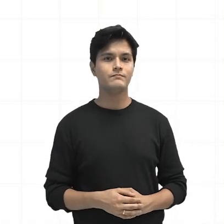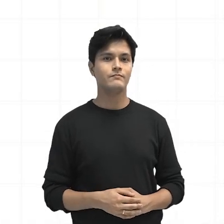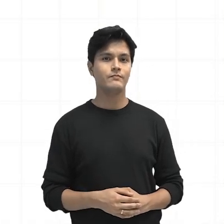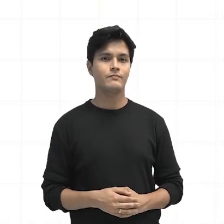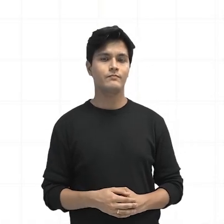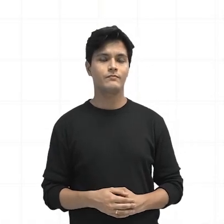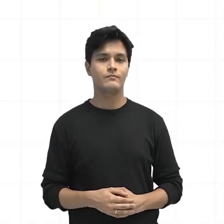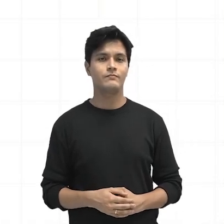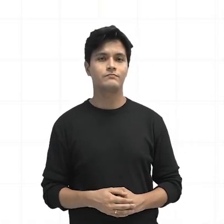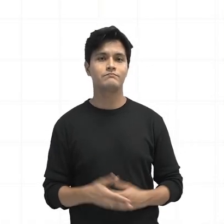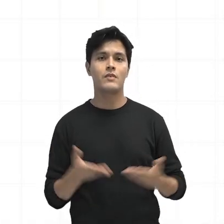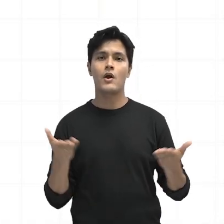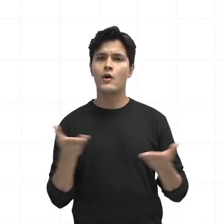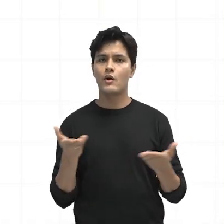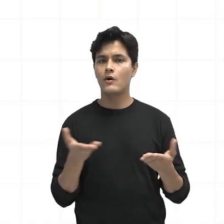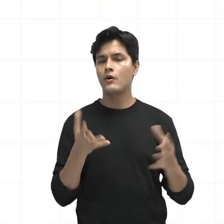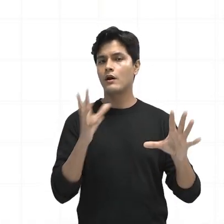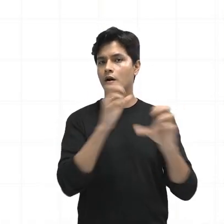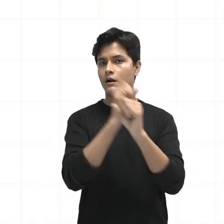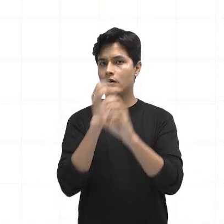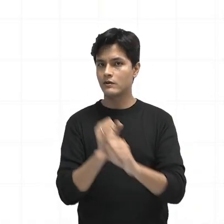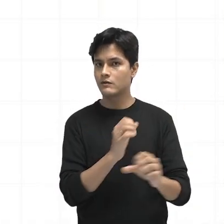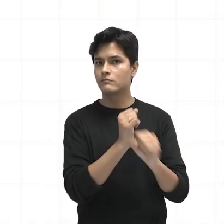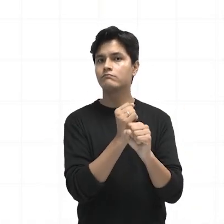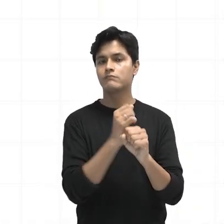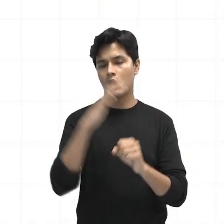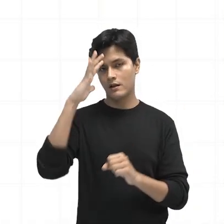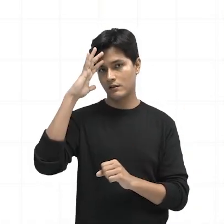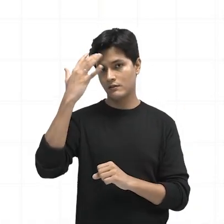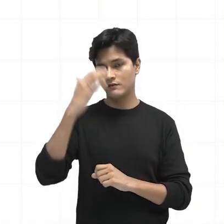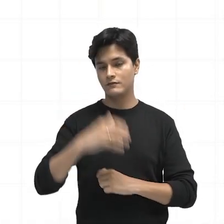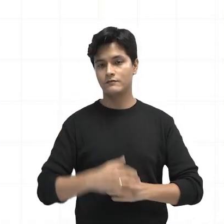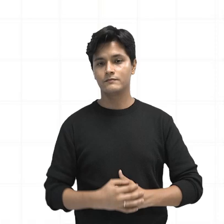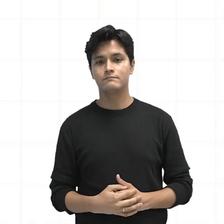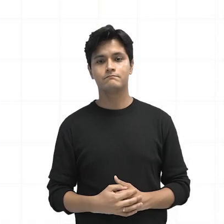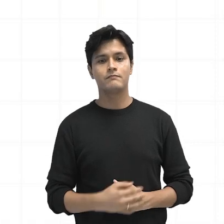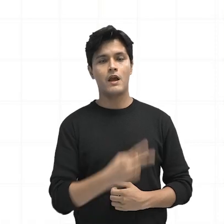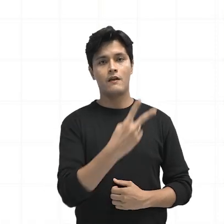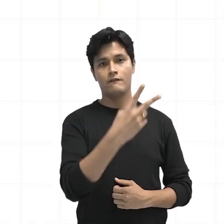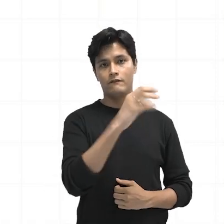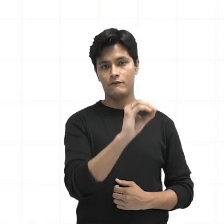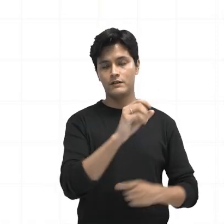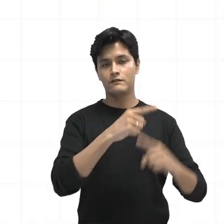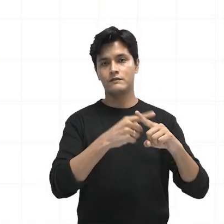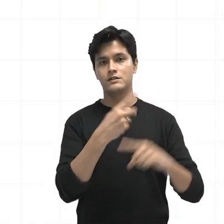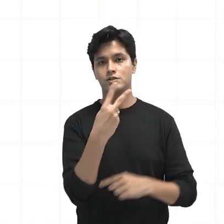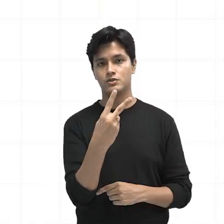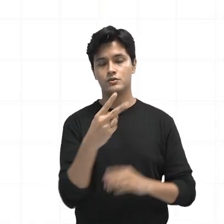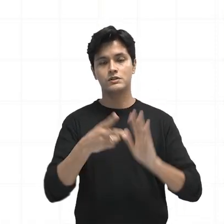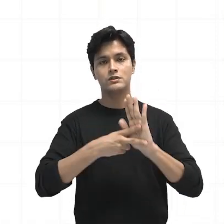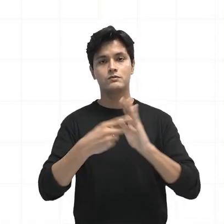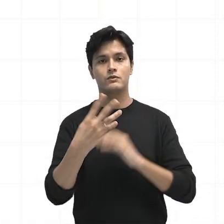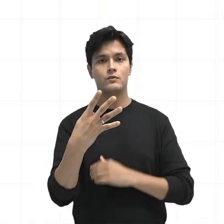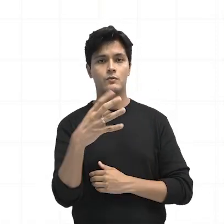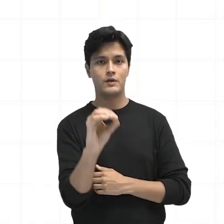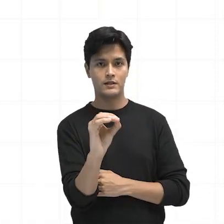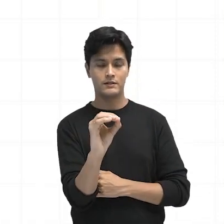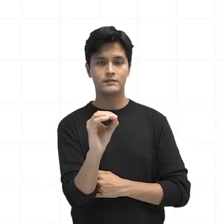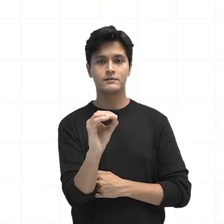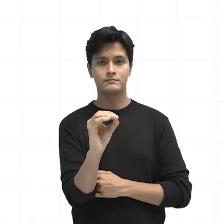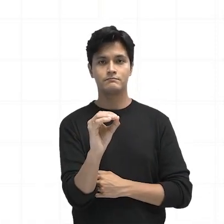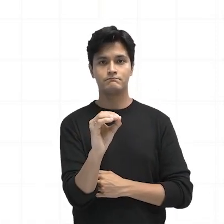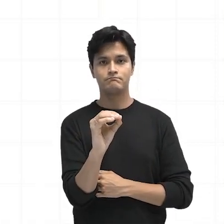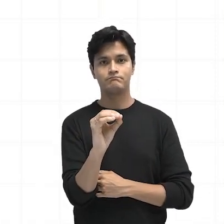então, realizar as operações, ó. 20 vezes 2 é 40, menos porque ali está